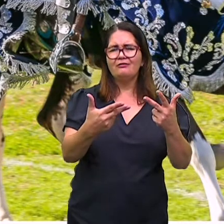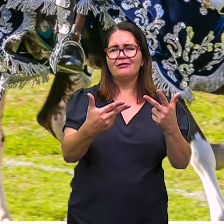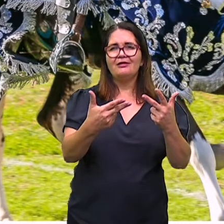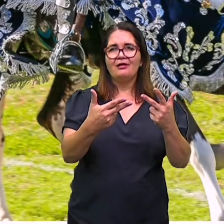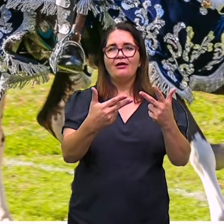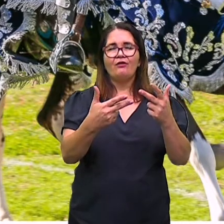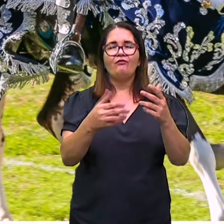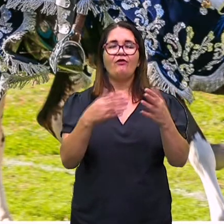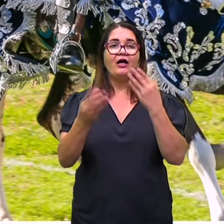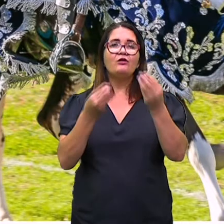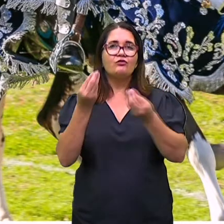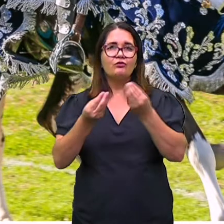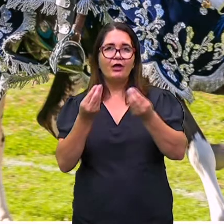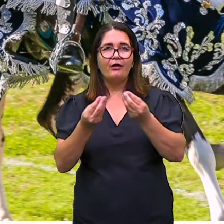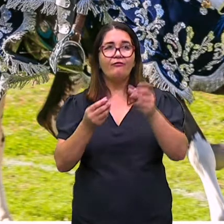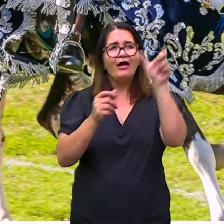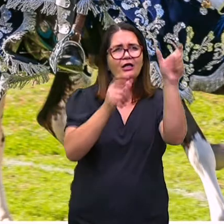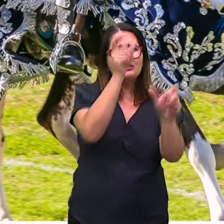rústicos